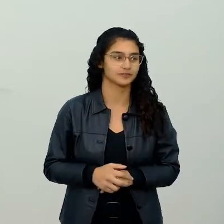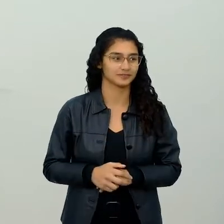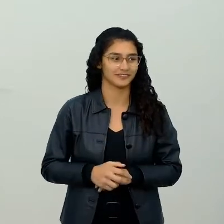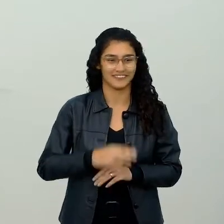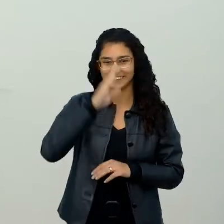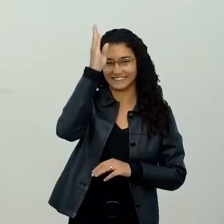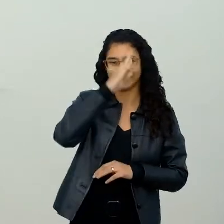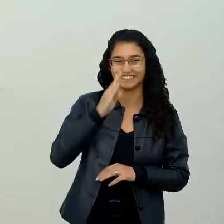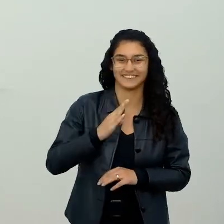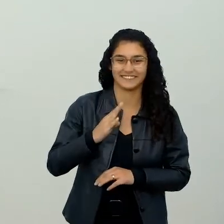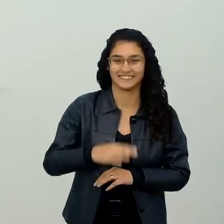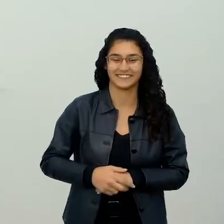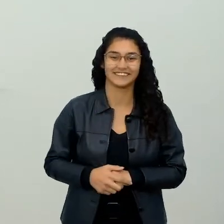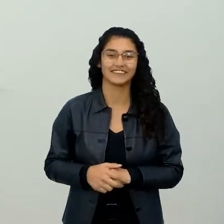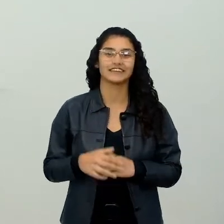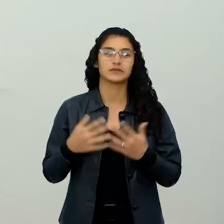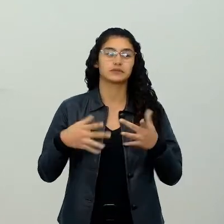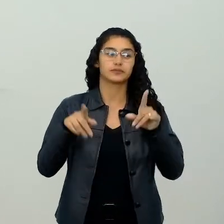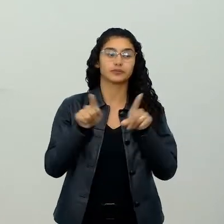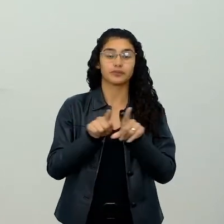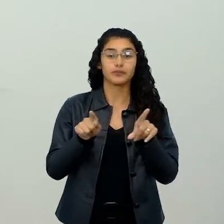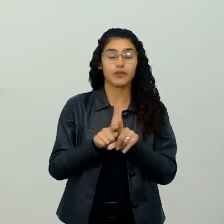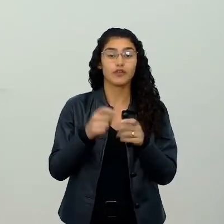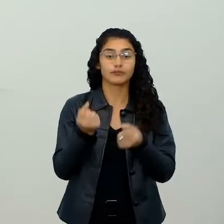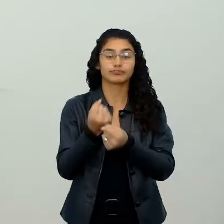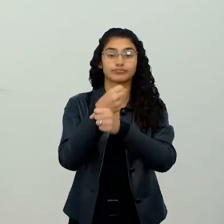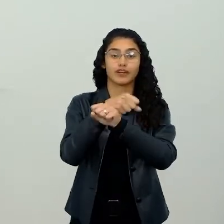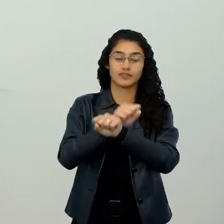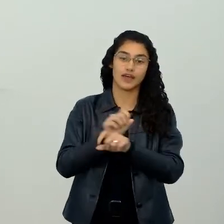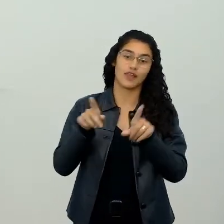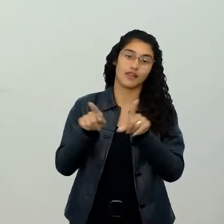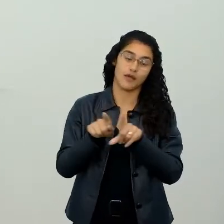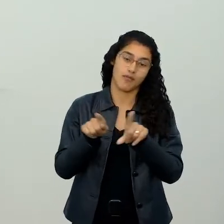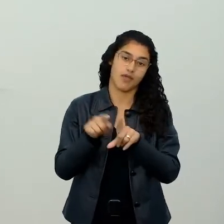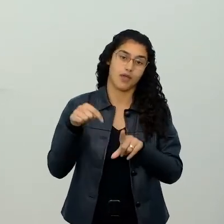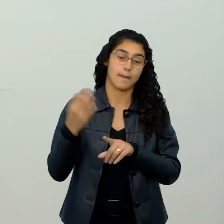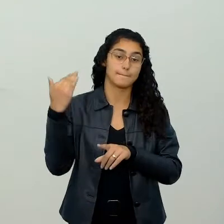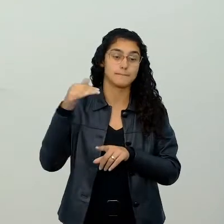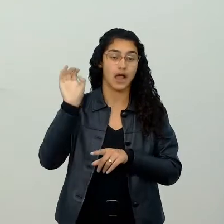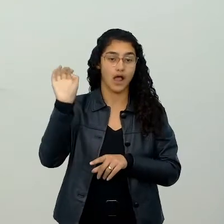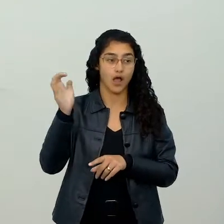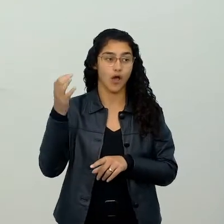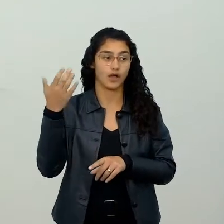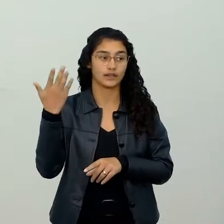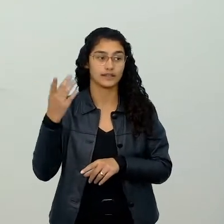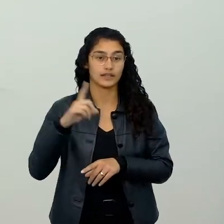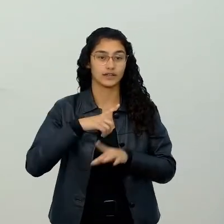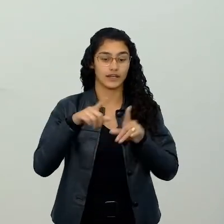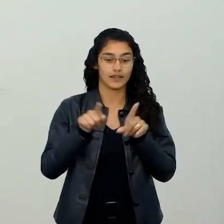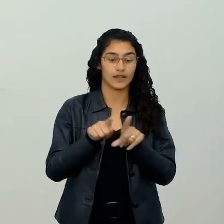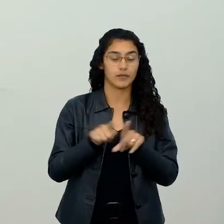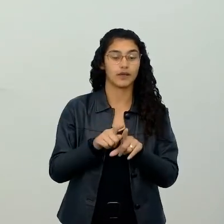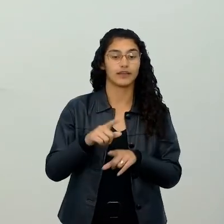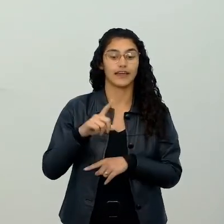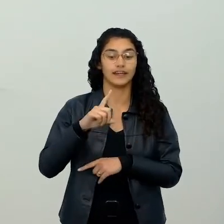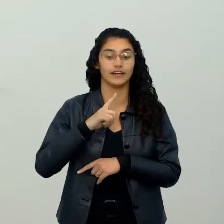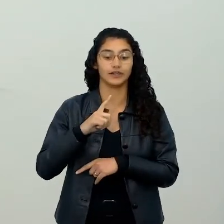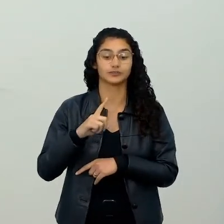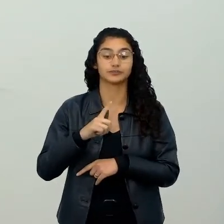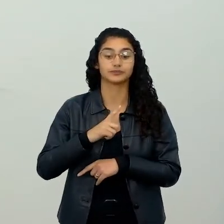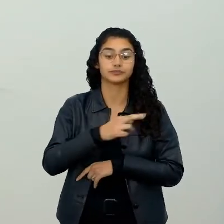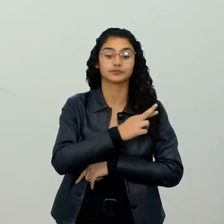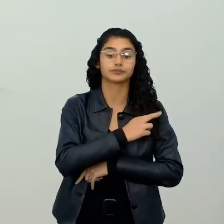o Brasil, e foram escravizadas também aqui, mas isso aconteceu no mundo inteiro. Então, racismo, nós